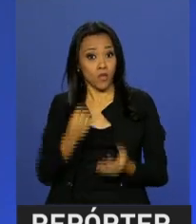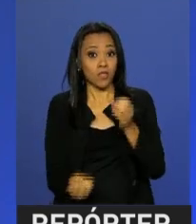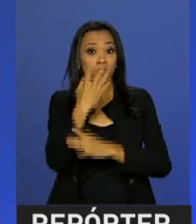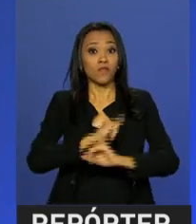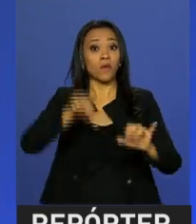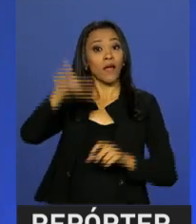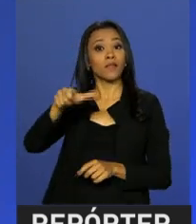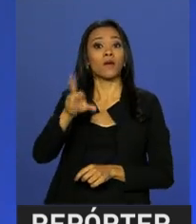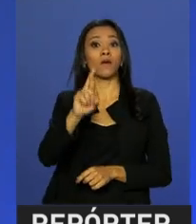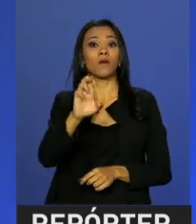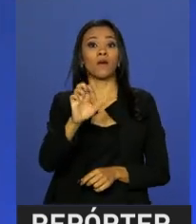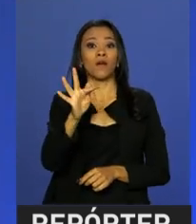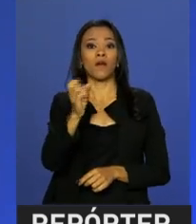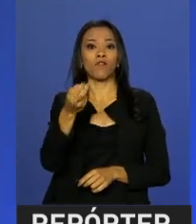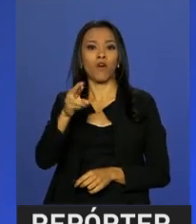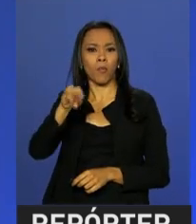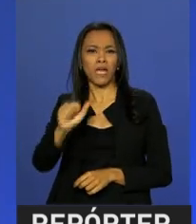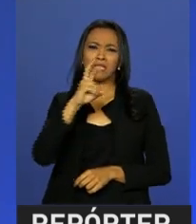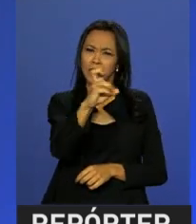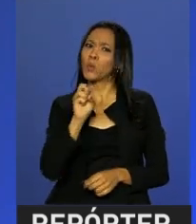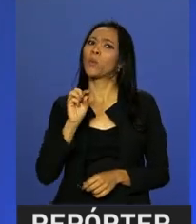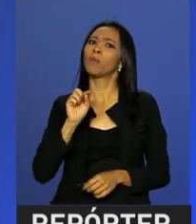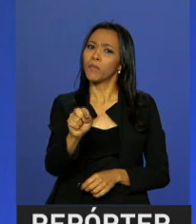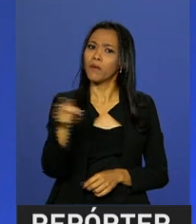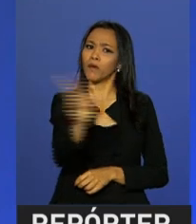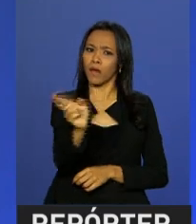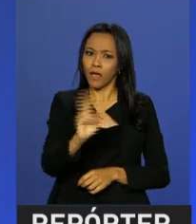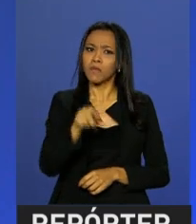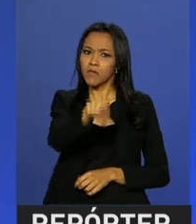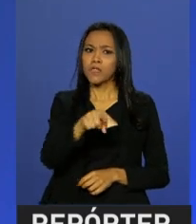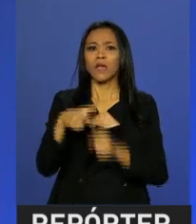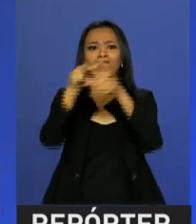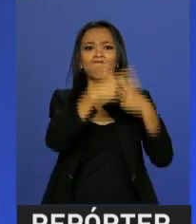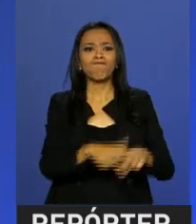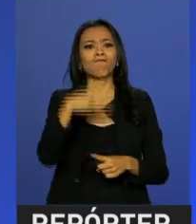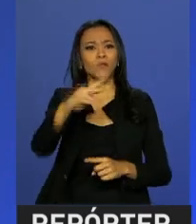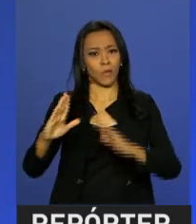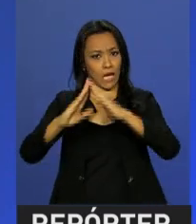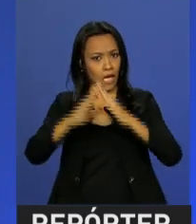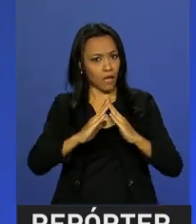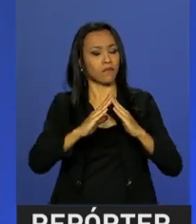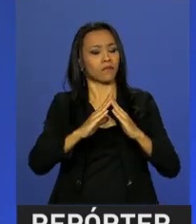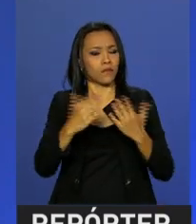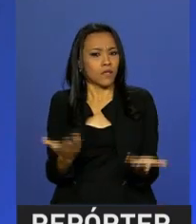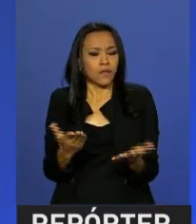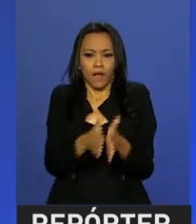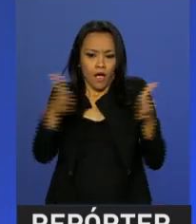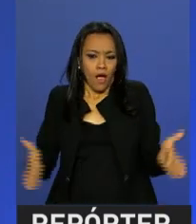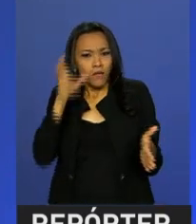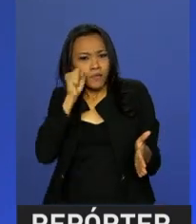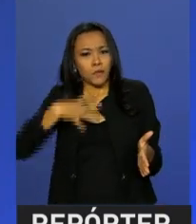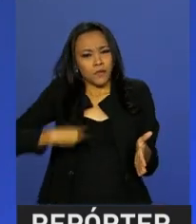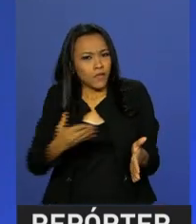reforma são em torno de R 5.000 para você reformar sua casa com obras necessárias ampliar um quarto